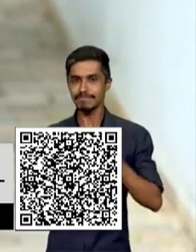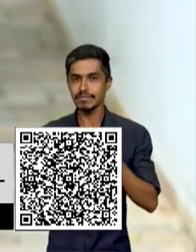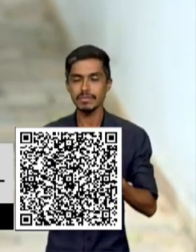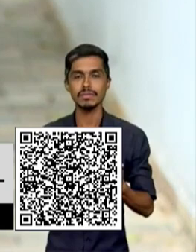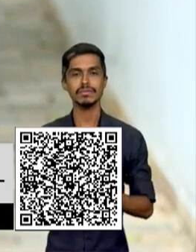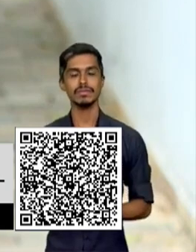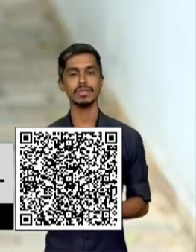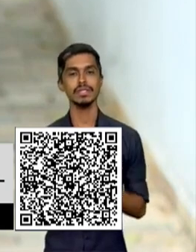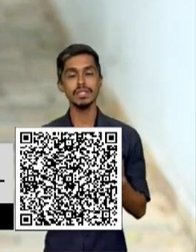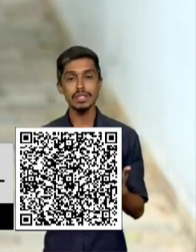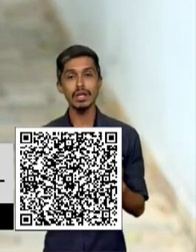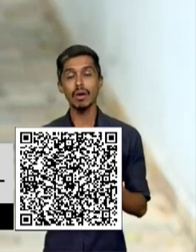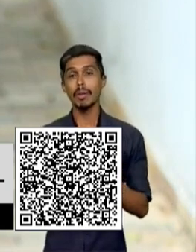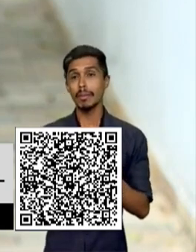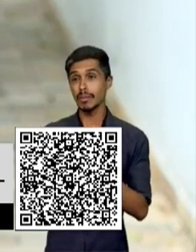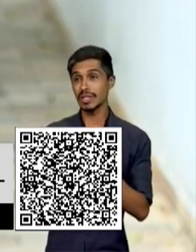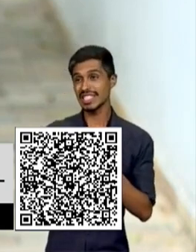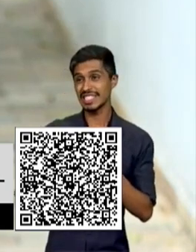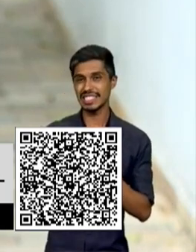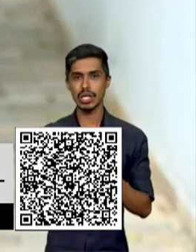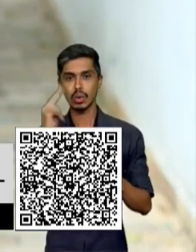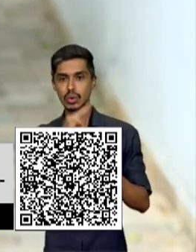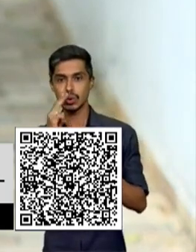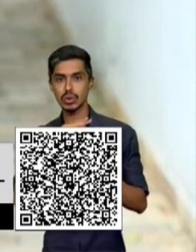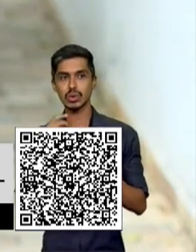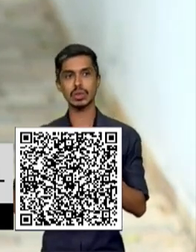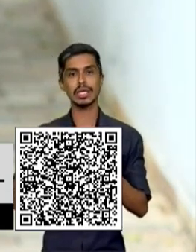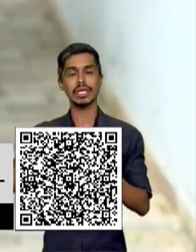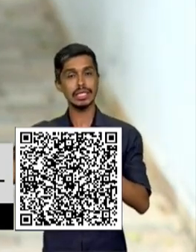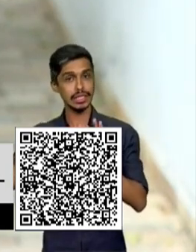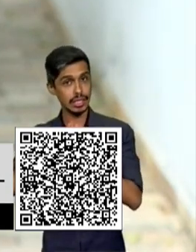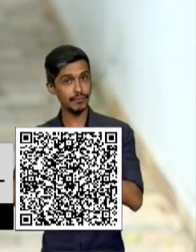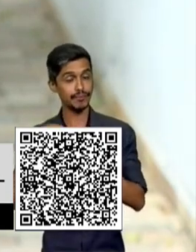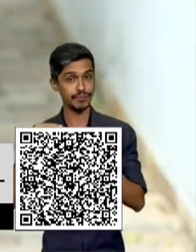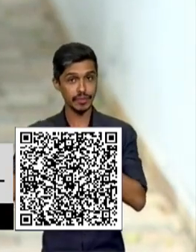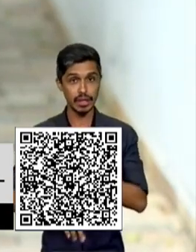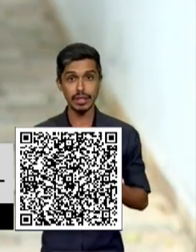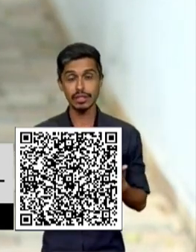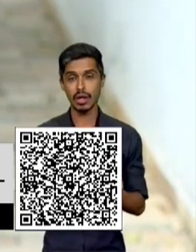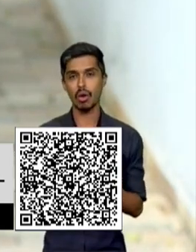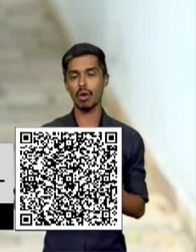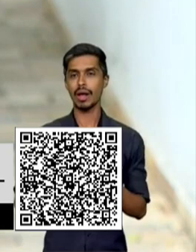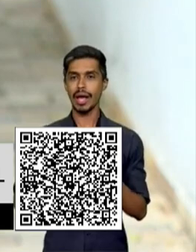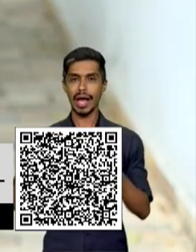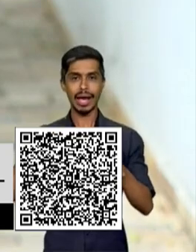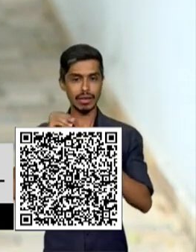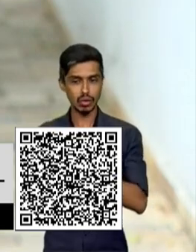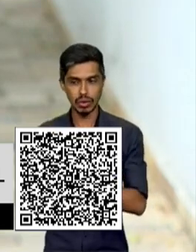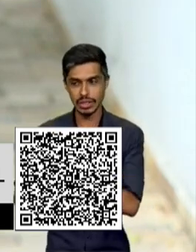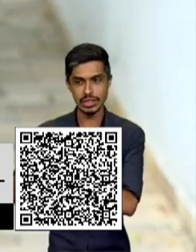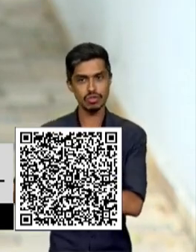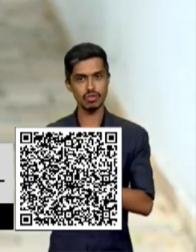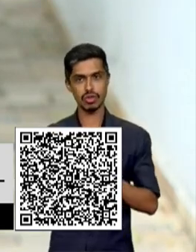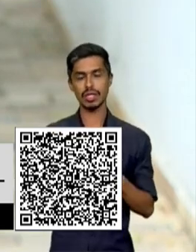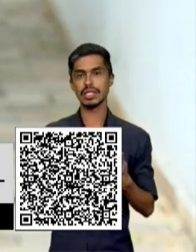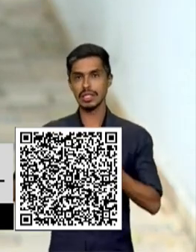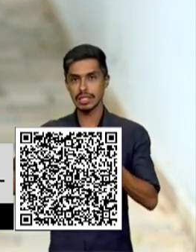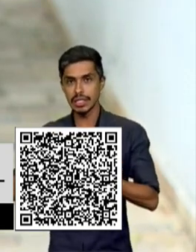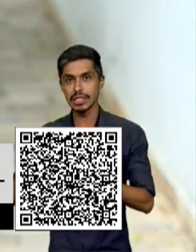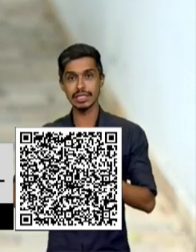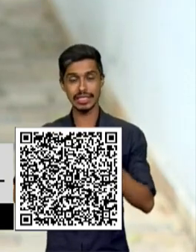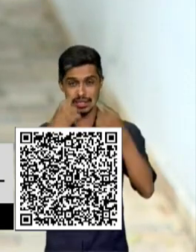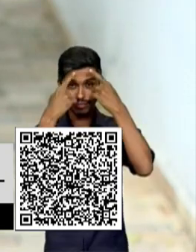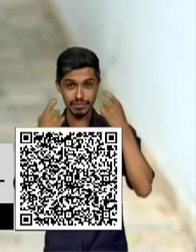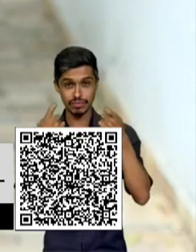o descumprimento de medida protetiva de urgência e o impedimento da guarda compartilhada quando há risco de violência